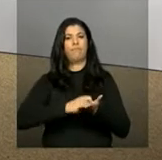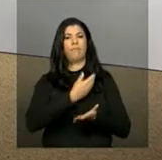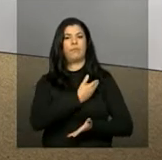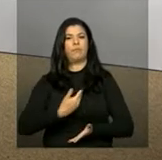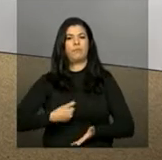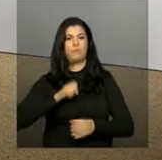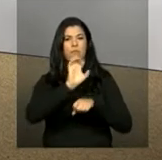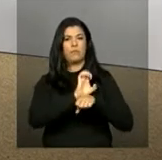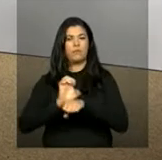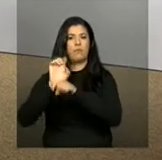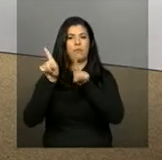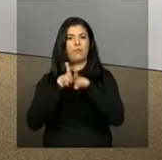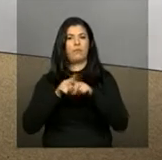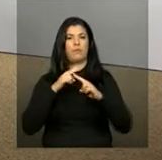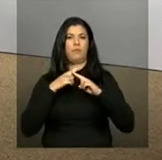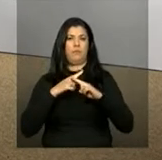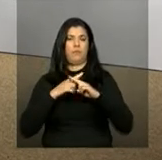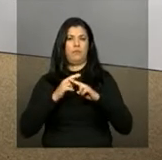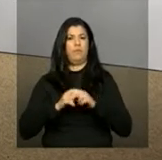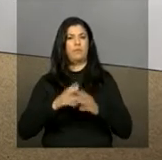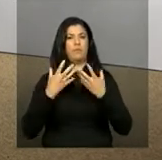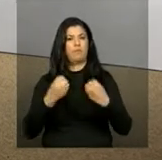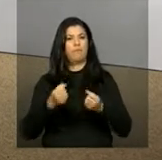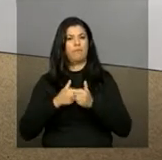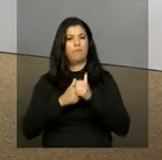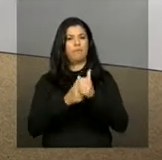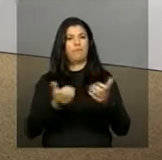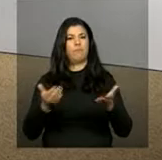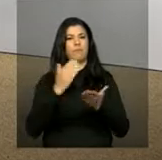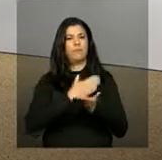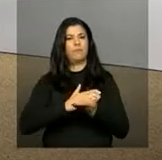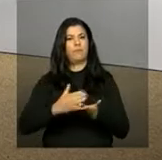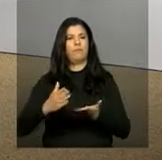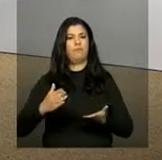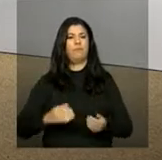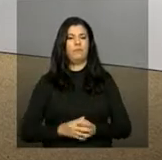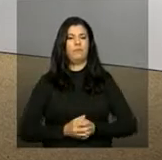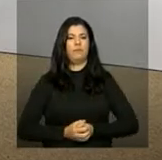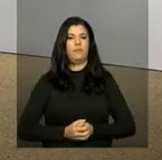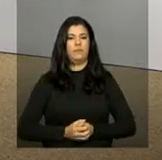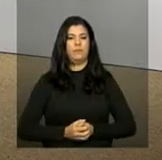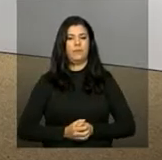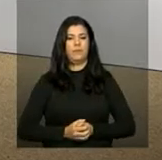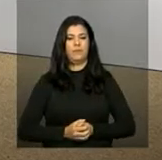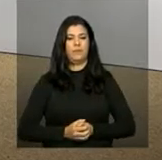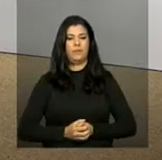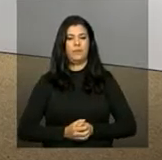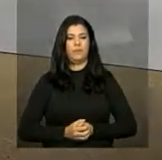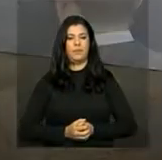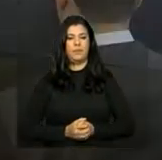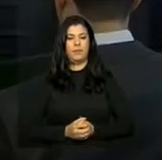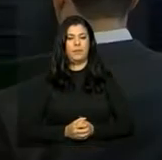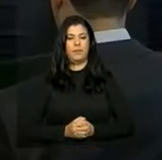EA Caixa Econômica Federal vamos acompanhar a cerimônia que começa neste momento Oi